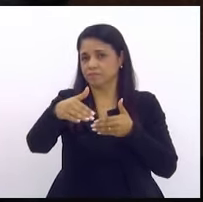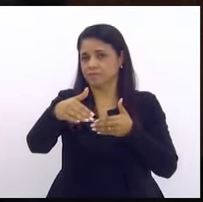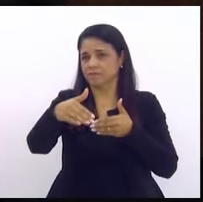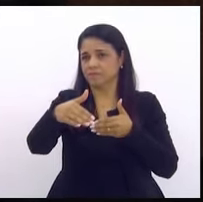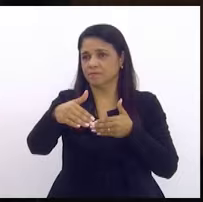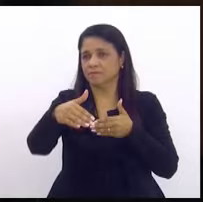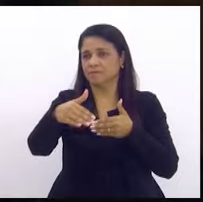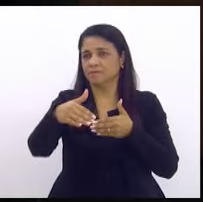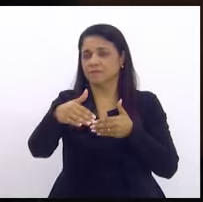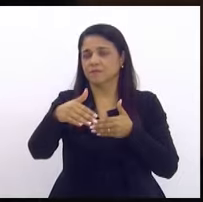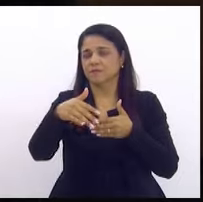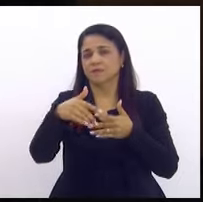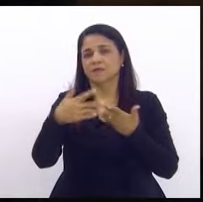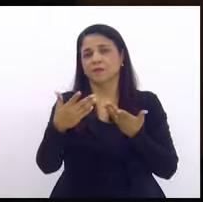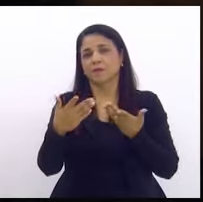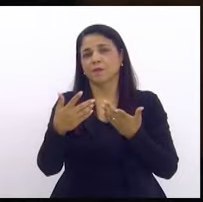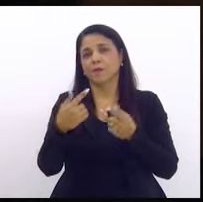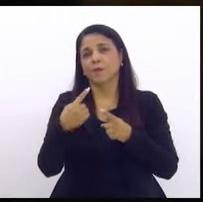porque